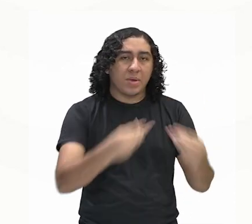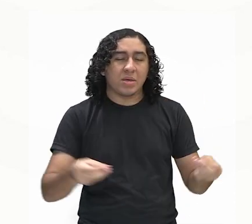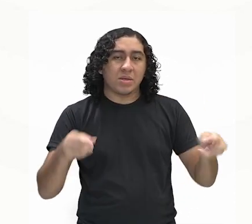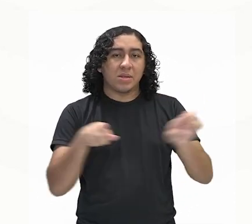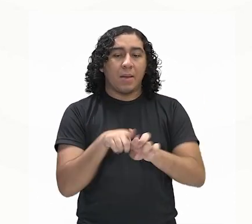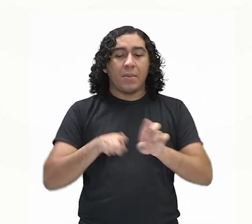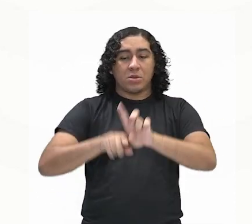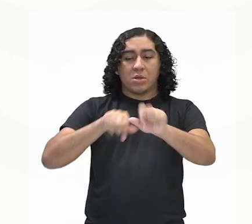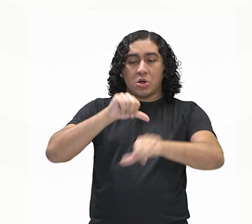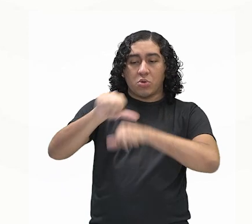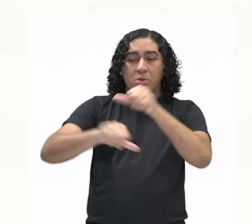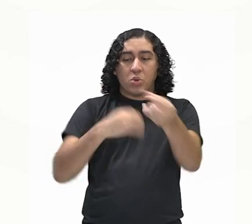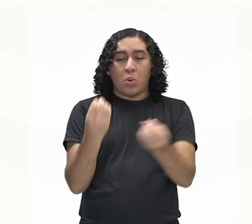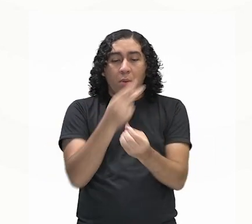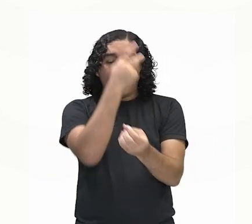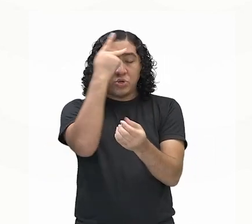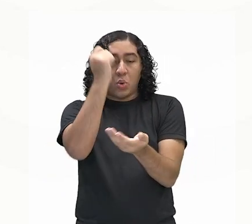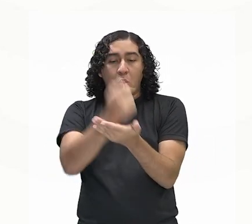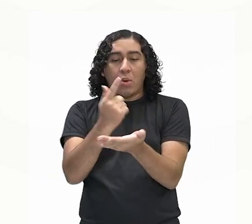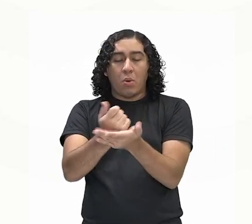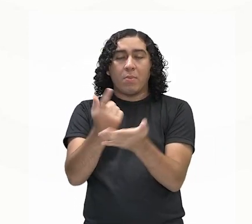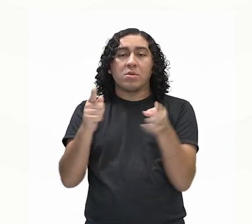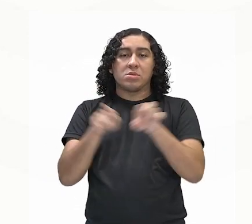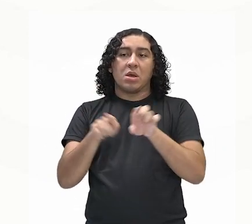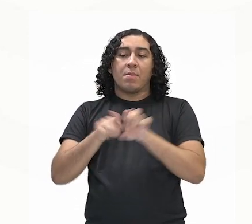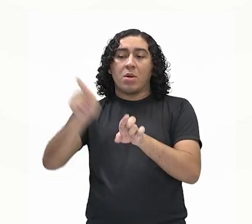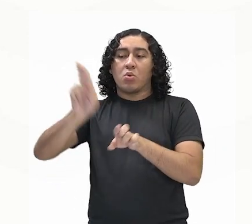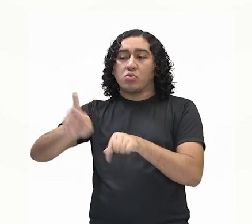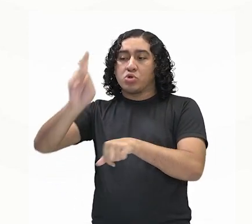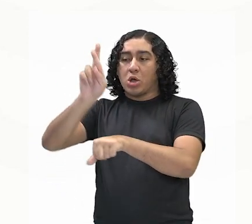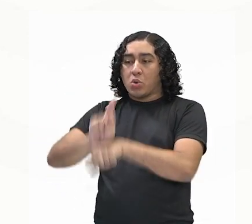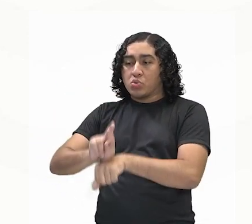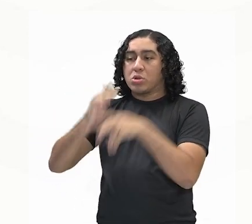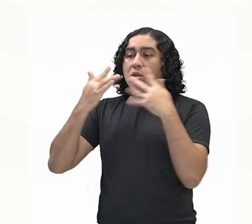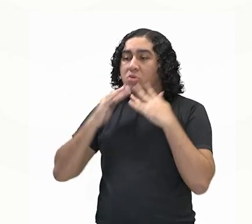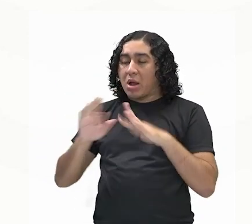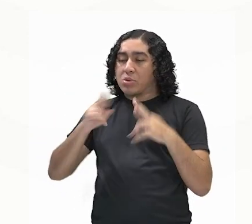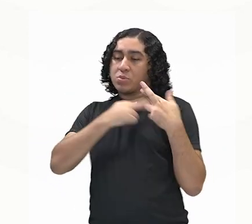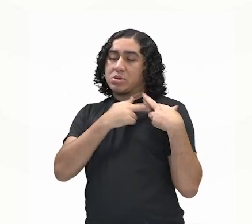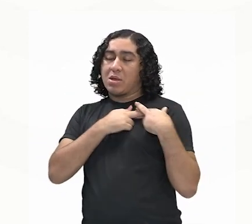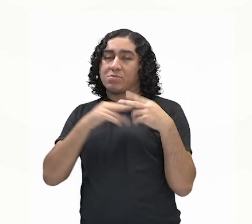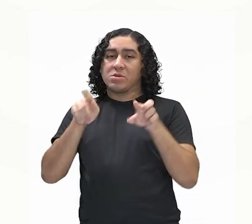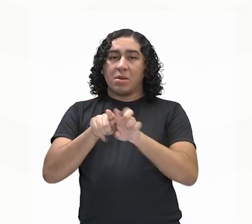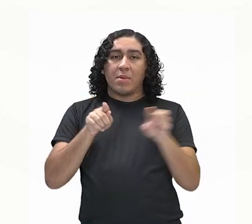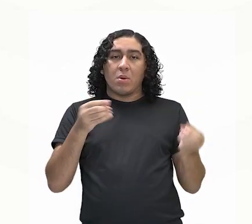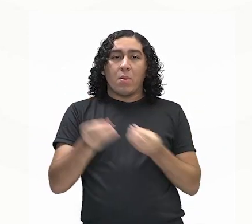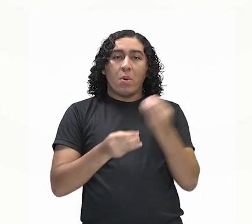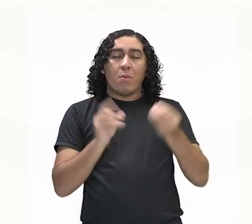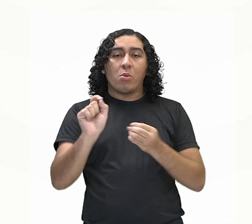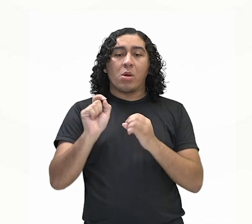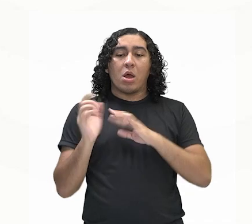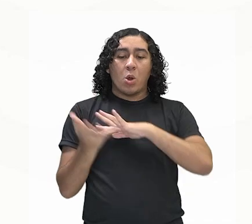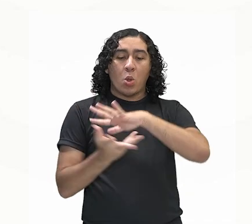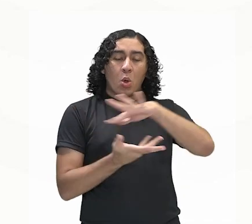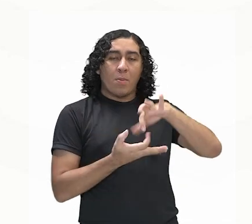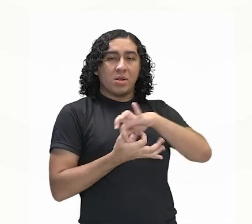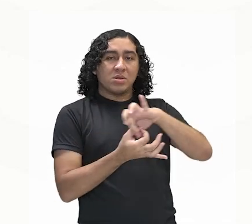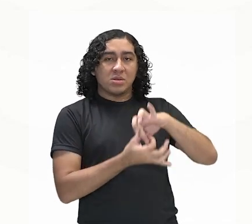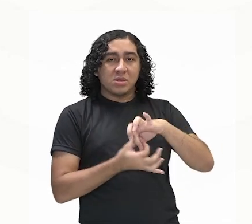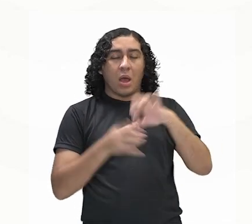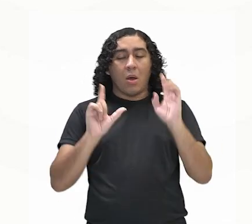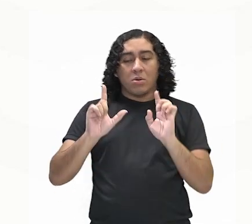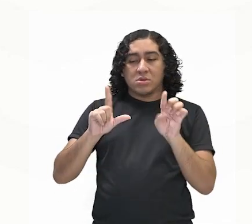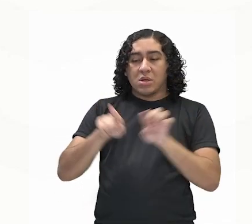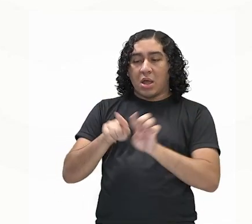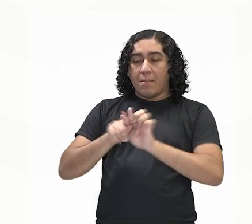consumo, utilização sustentável dos recursos naturais e compatibilizar os efeitos ali da globalização com o